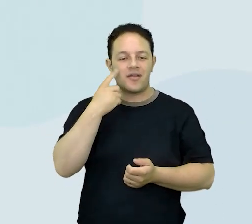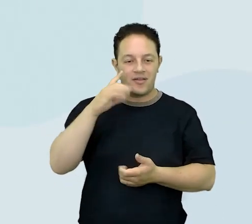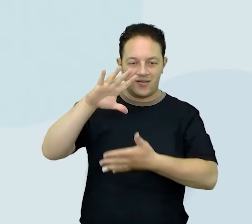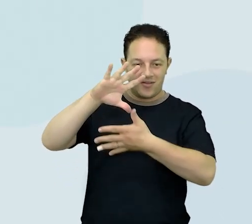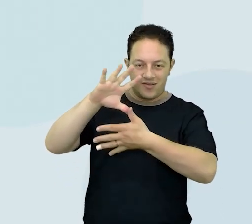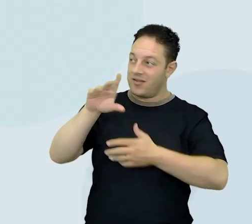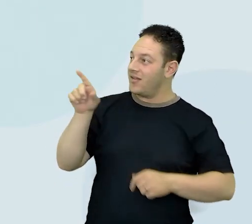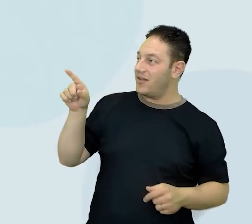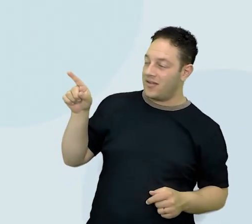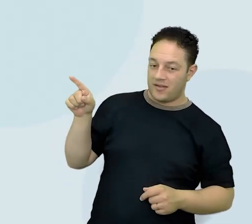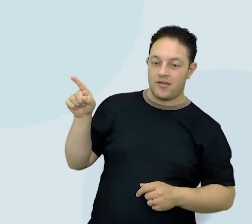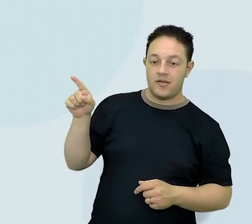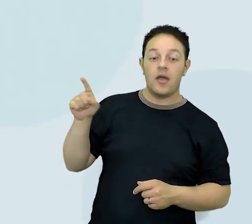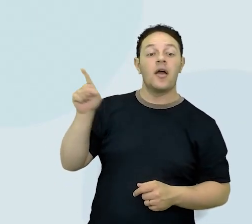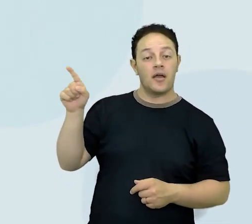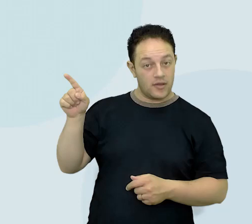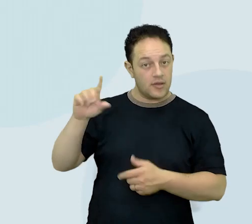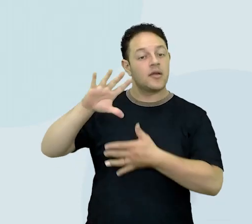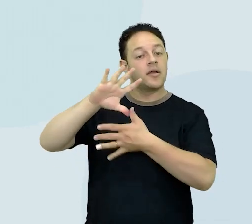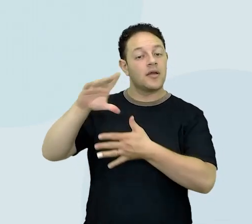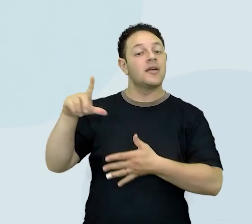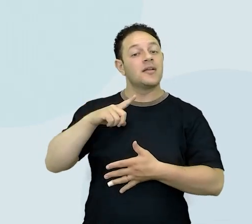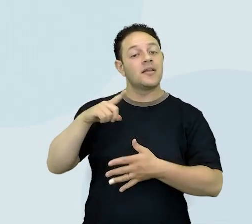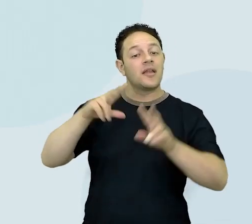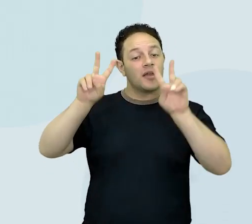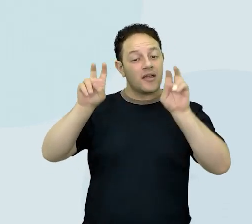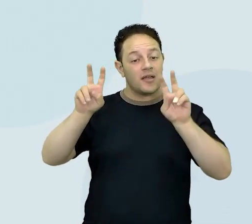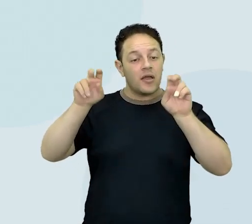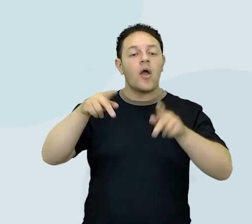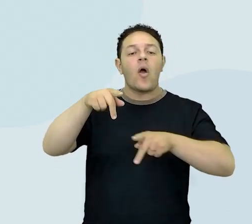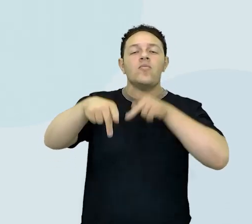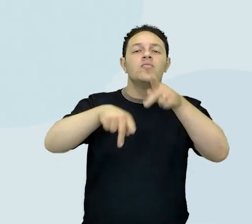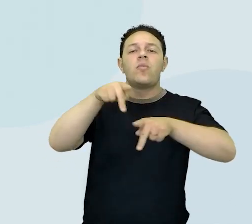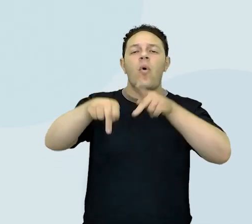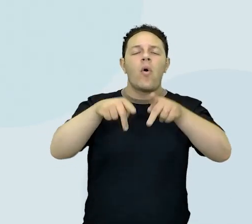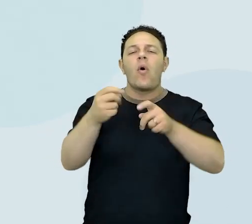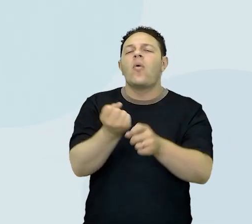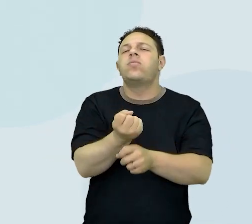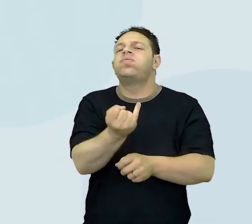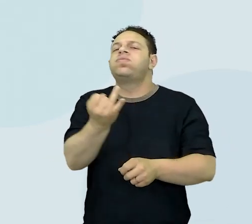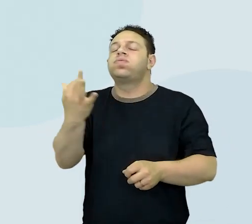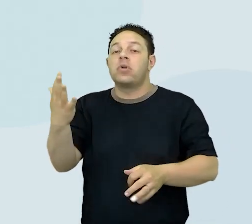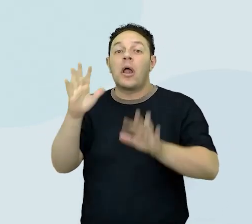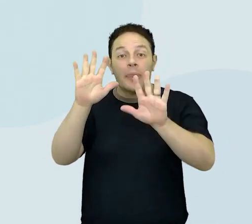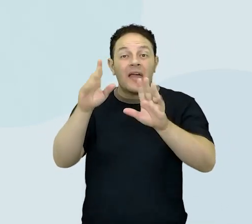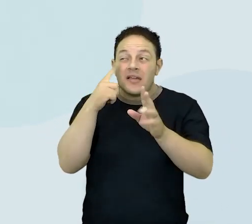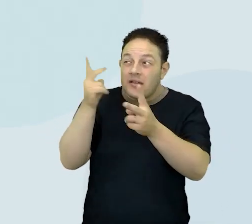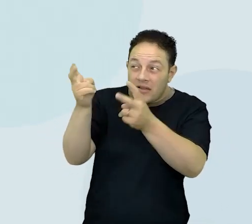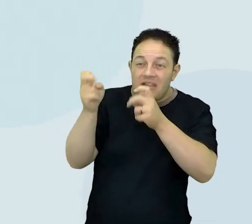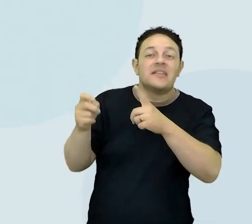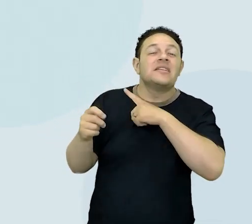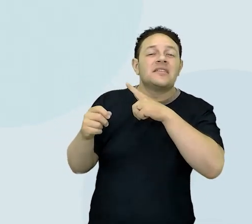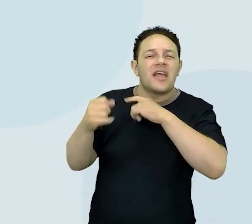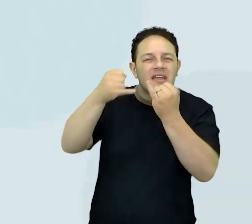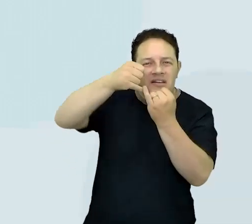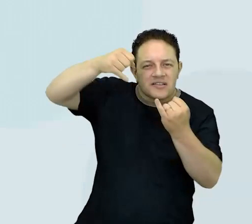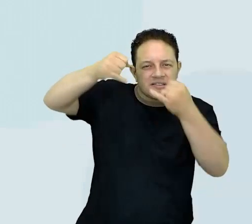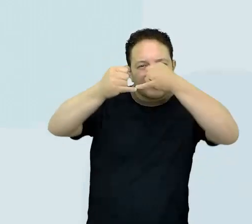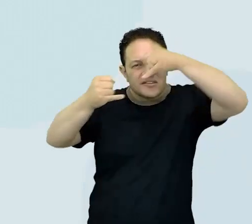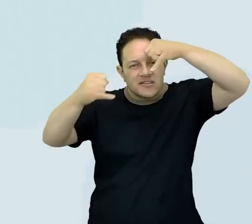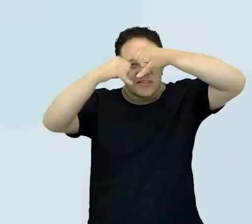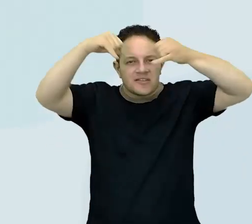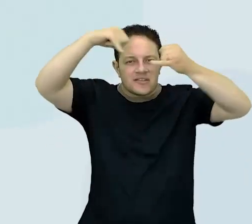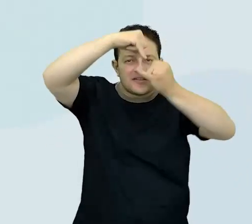vocês e que está aparecendo na tela, ele é um mapa da densidade populacional do Brasil. mas se vocês observarem, ele também é um